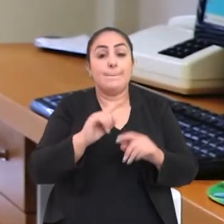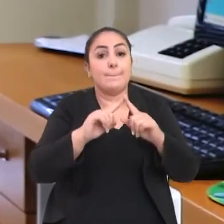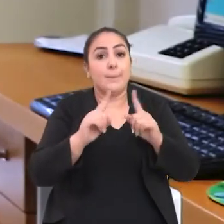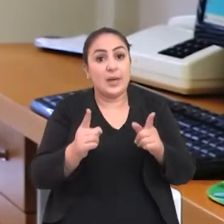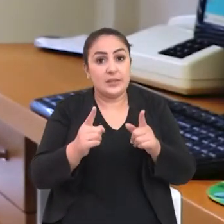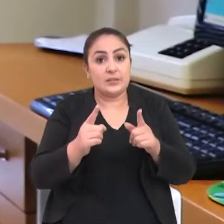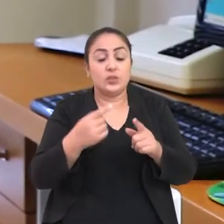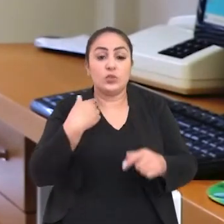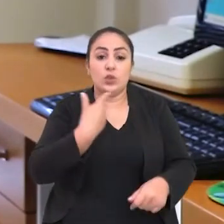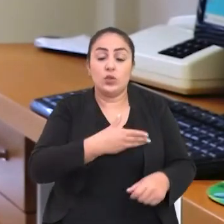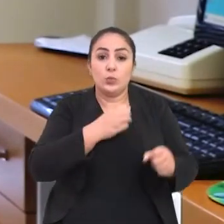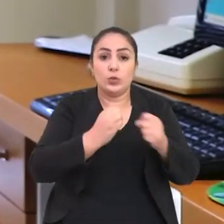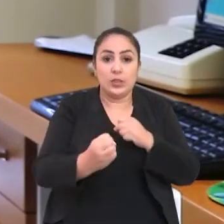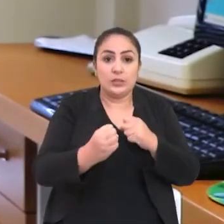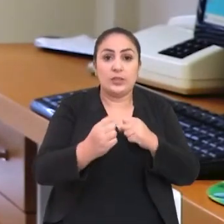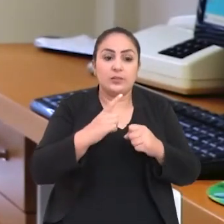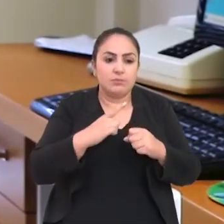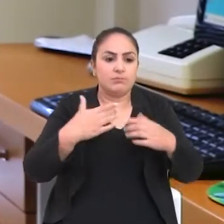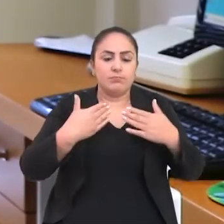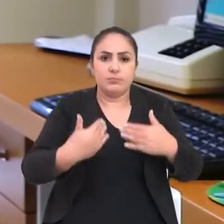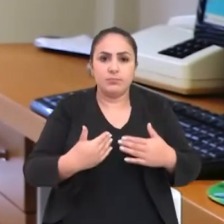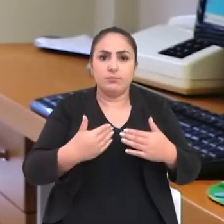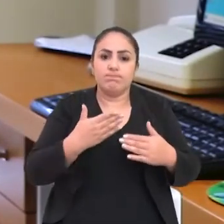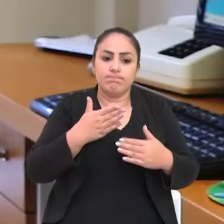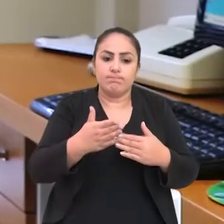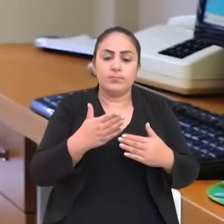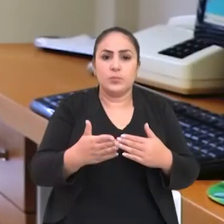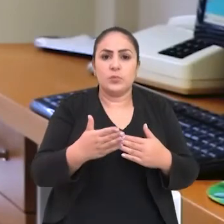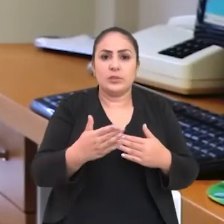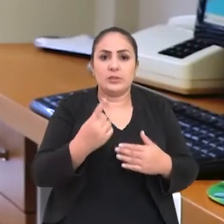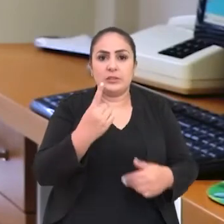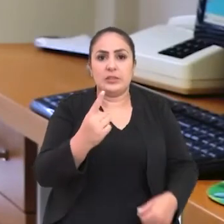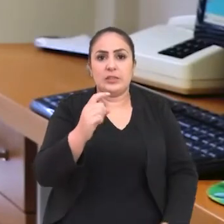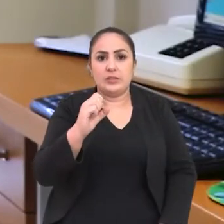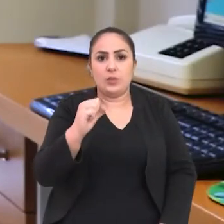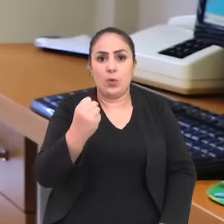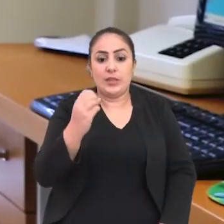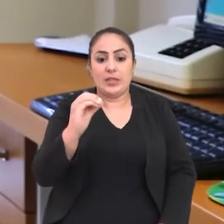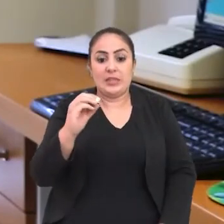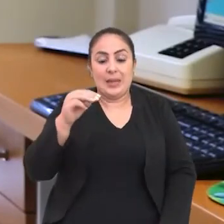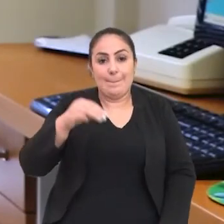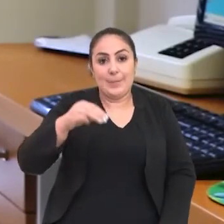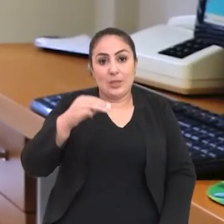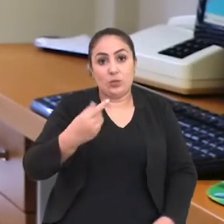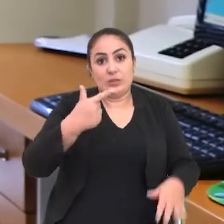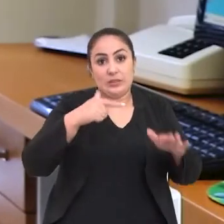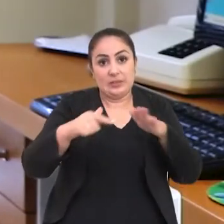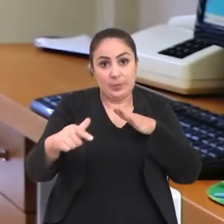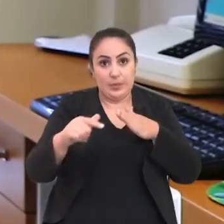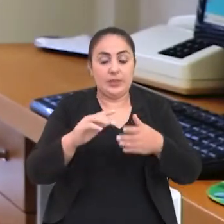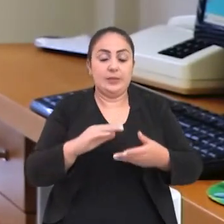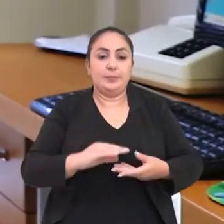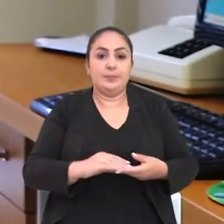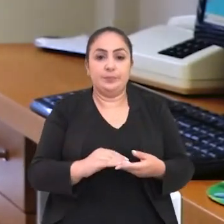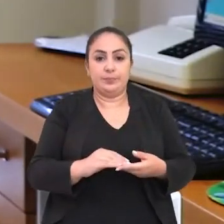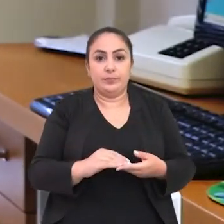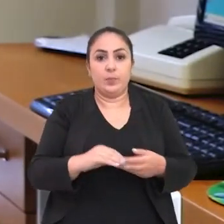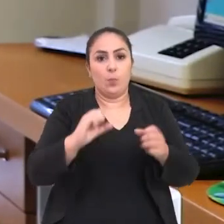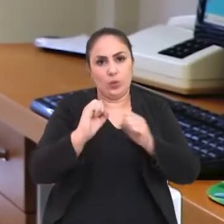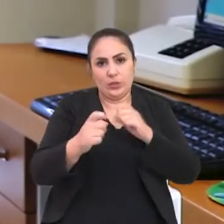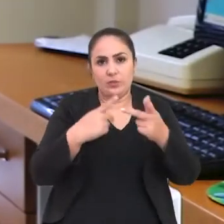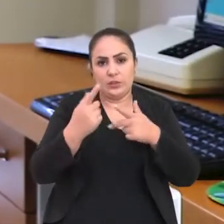do paciente, desde que a gente pudesse ter uma performance ao redor de 180 minutos por